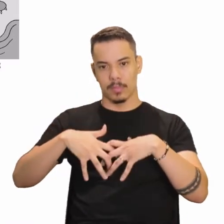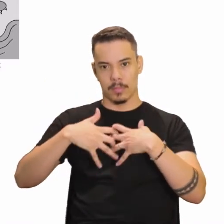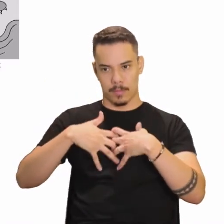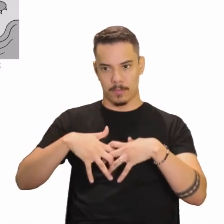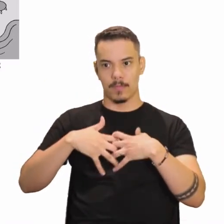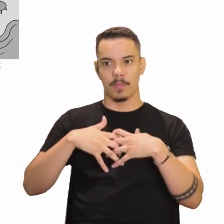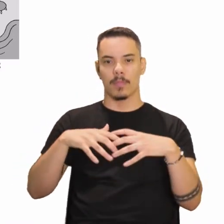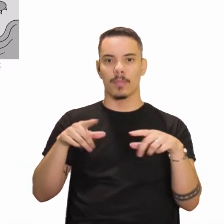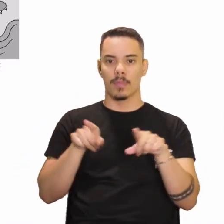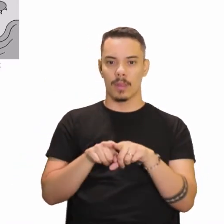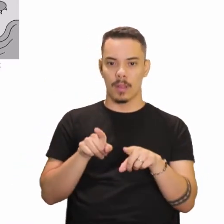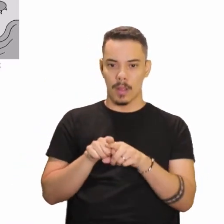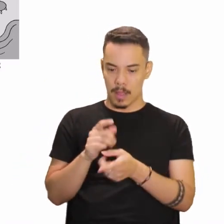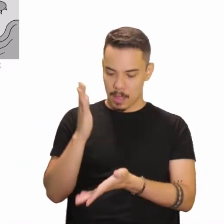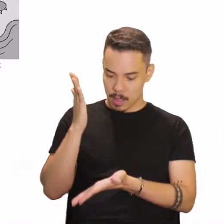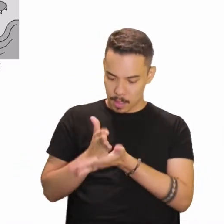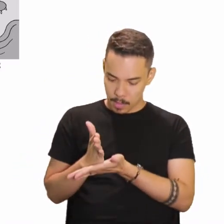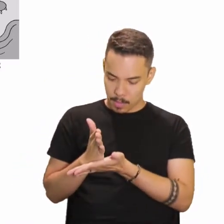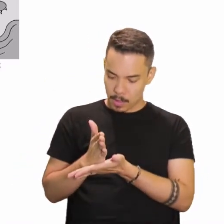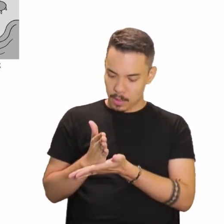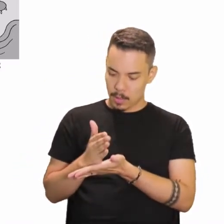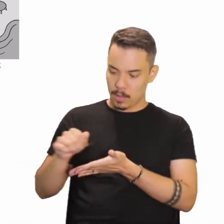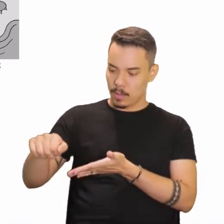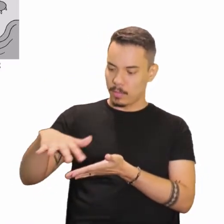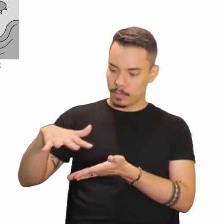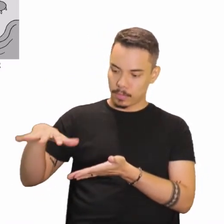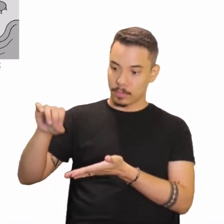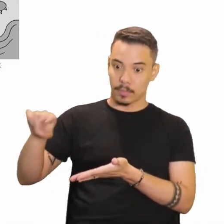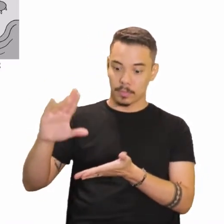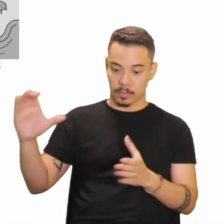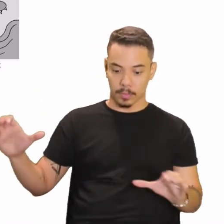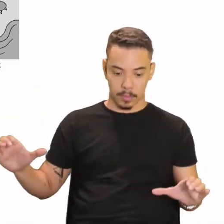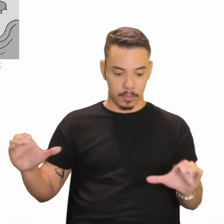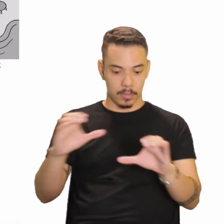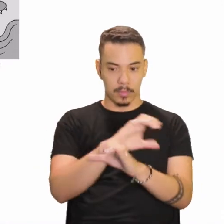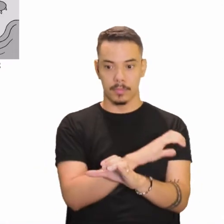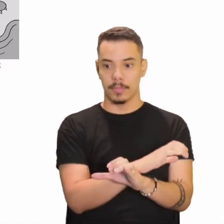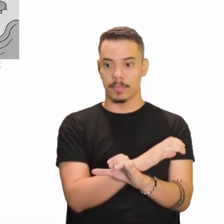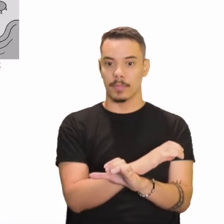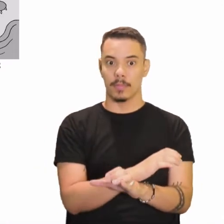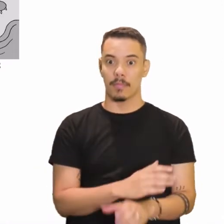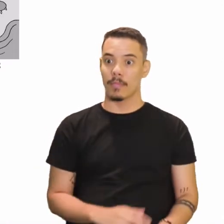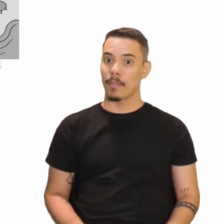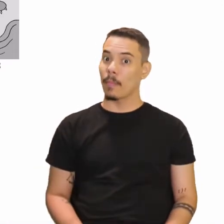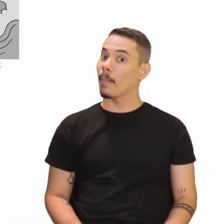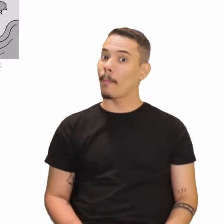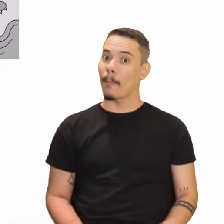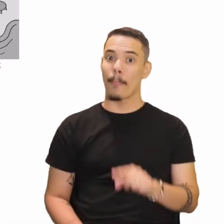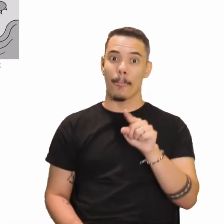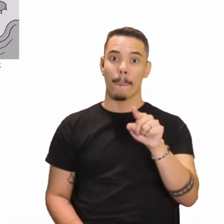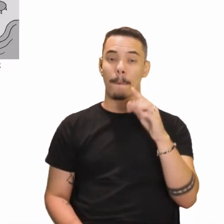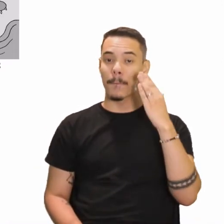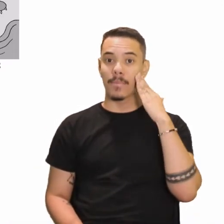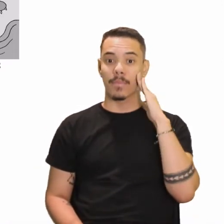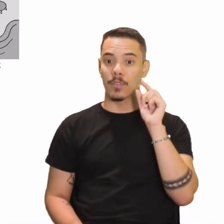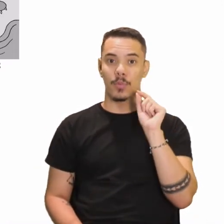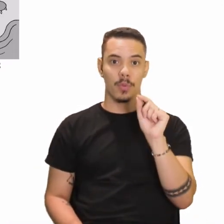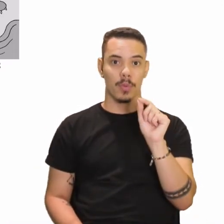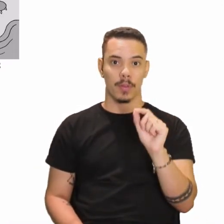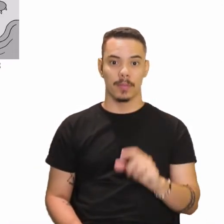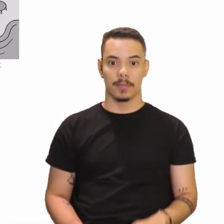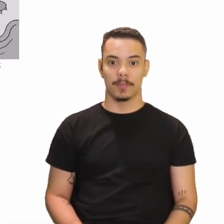tá será que é meio ambiente olha só que crítica O que que você entende com essa